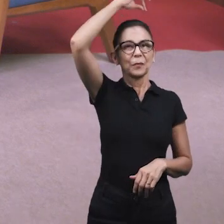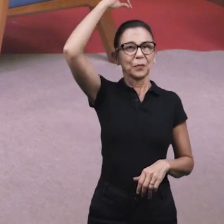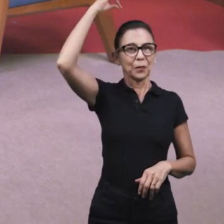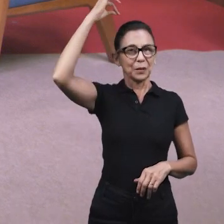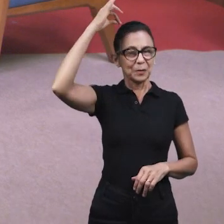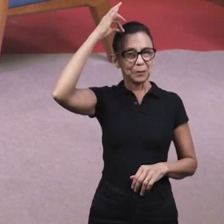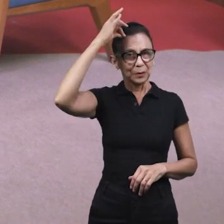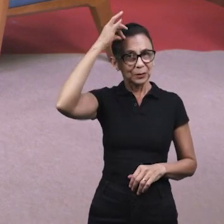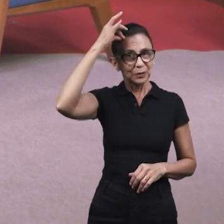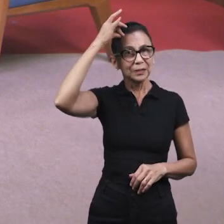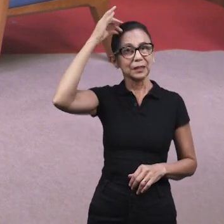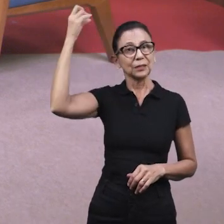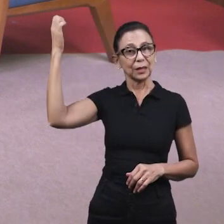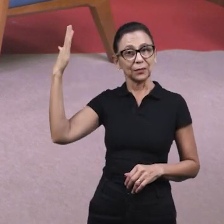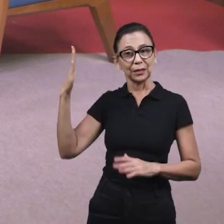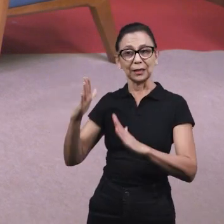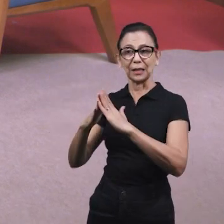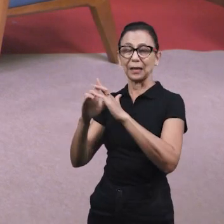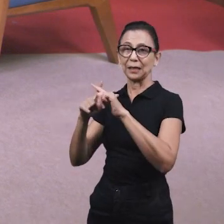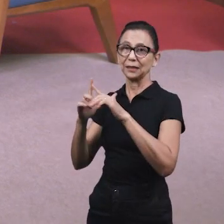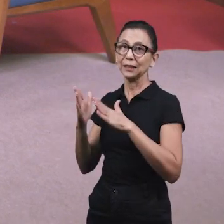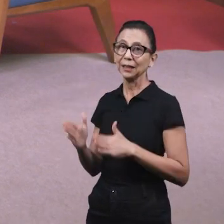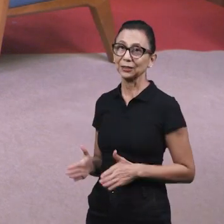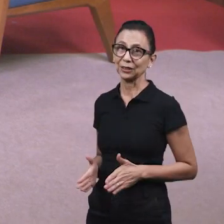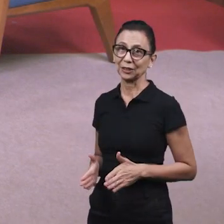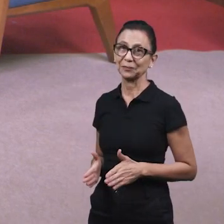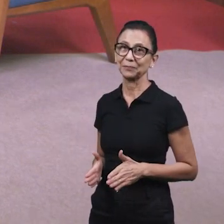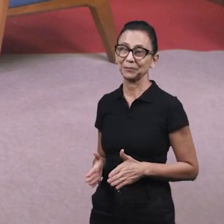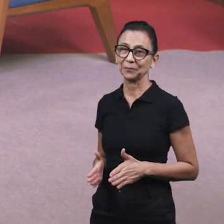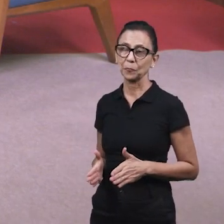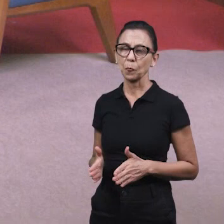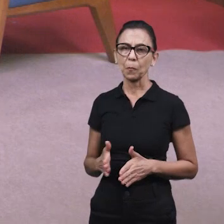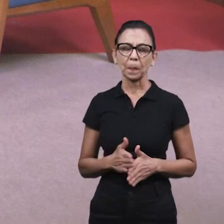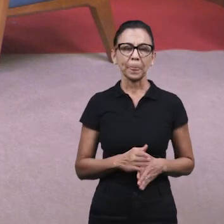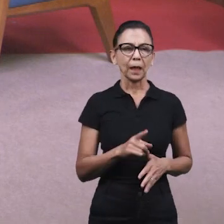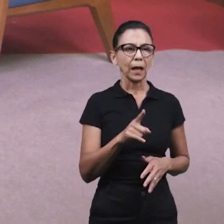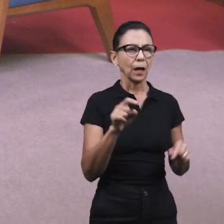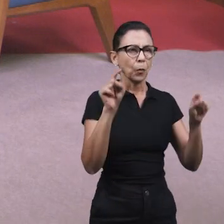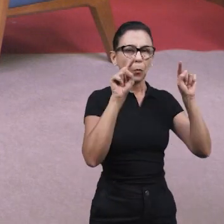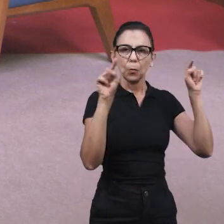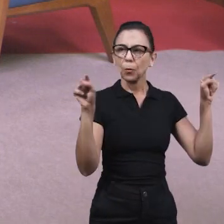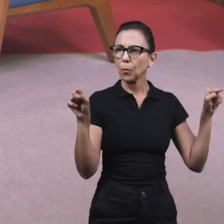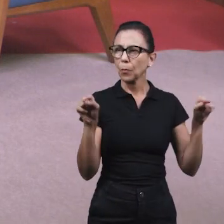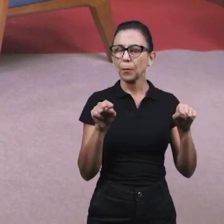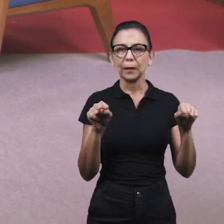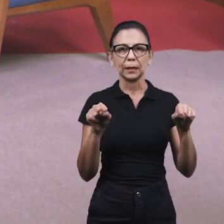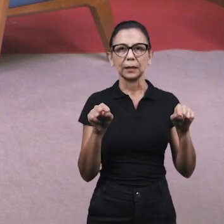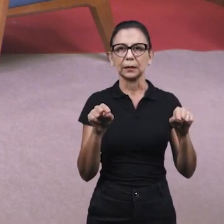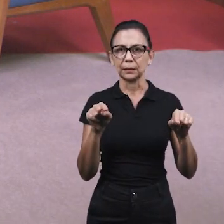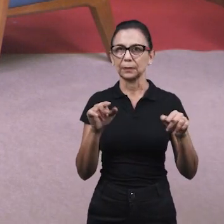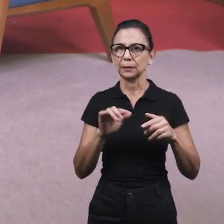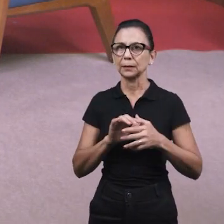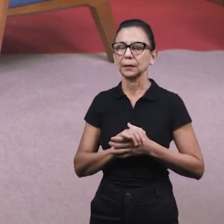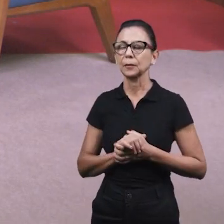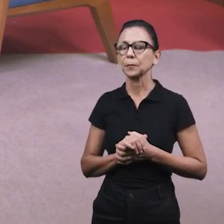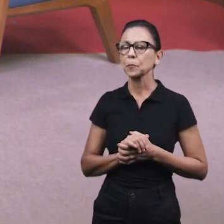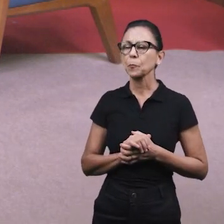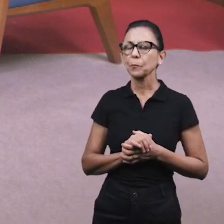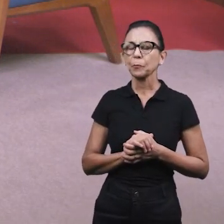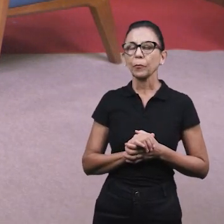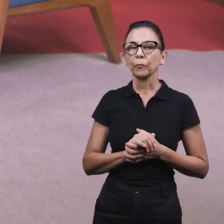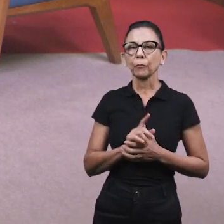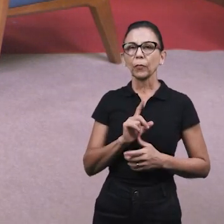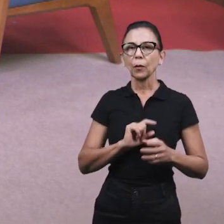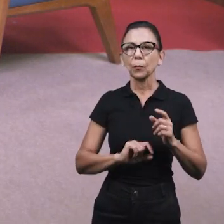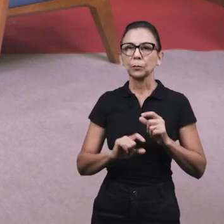ela faz isso como? Diante do Senhor. Eu gostaria de fazer um parênteses, Sérgio Josias, ali com aquela expressão, e que agora foi manifesta aos seus